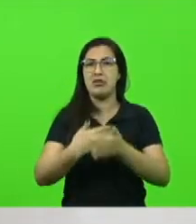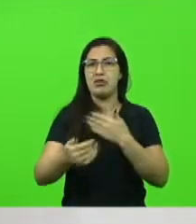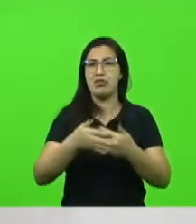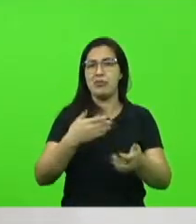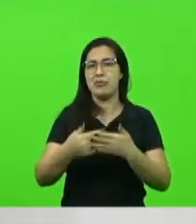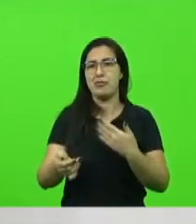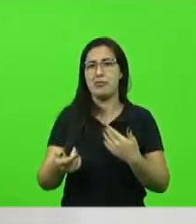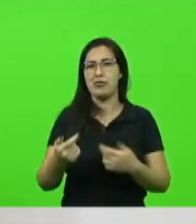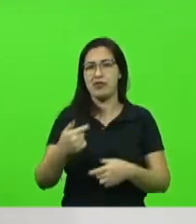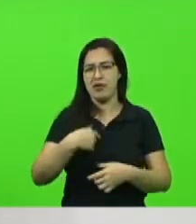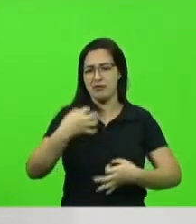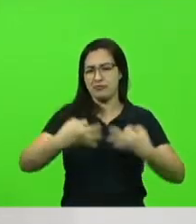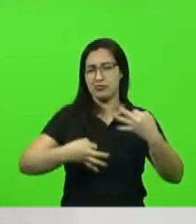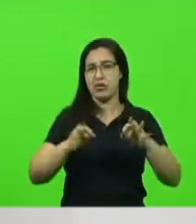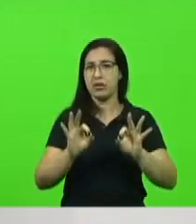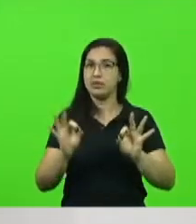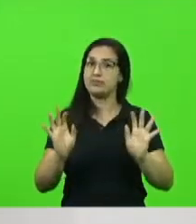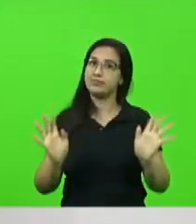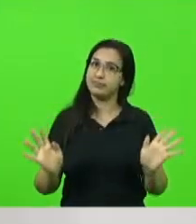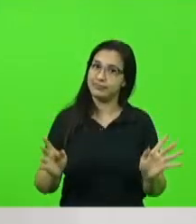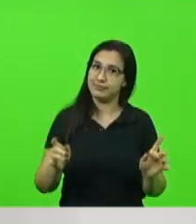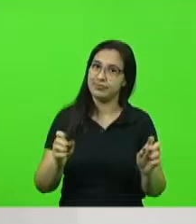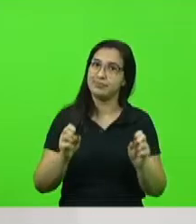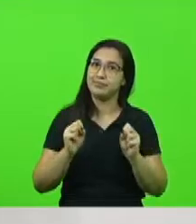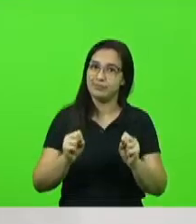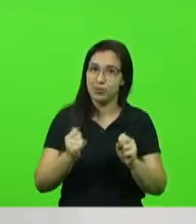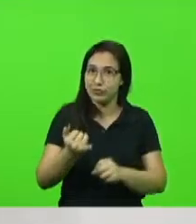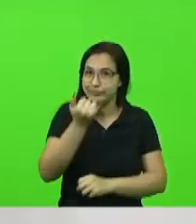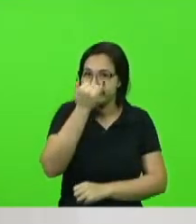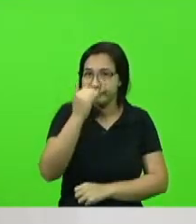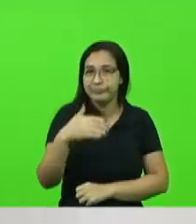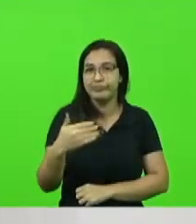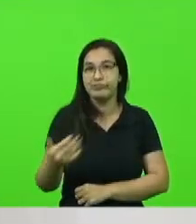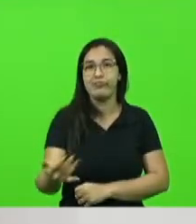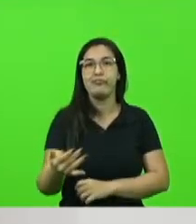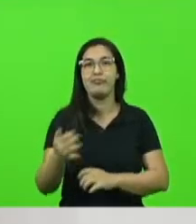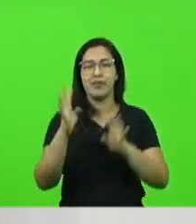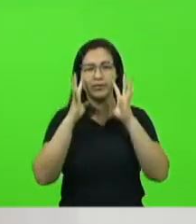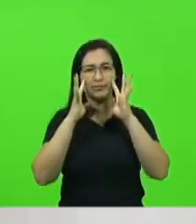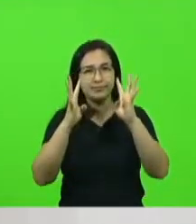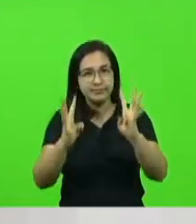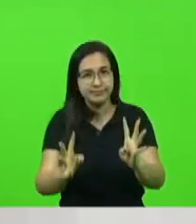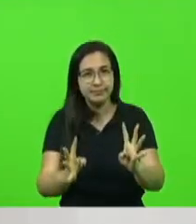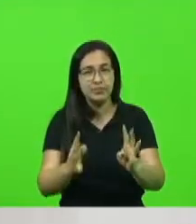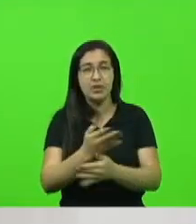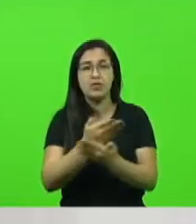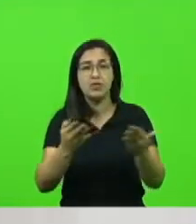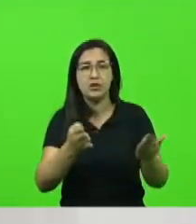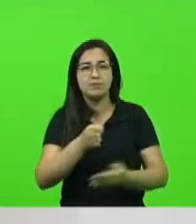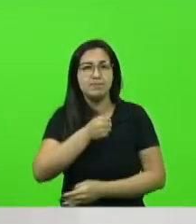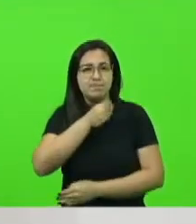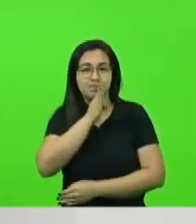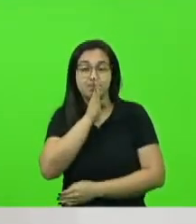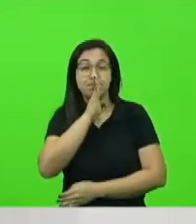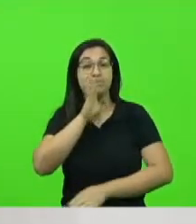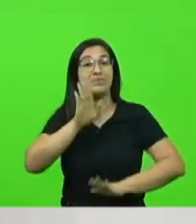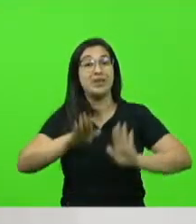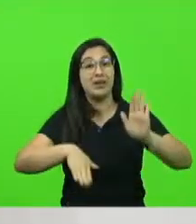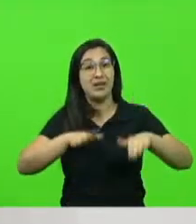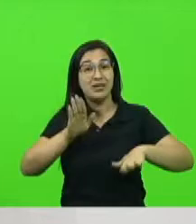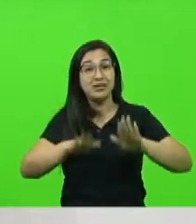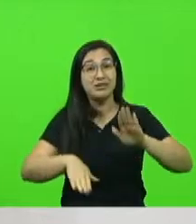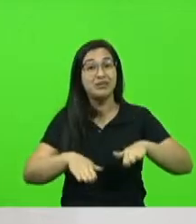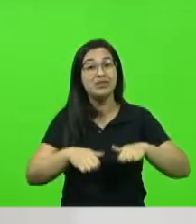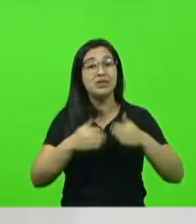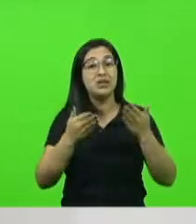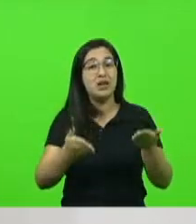Então, vamos prestar atenção, e quem está em silêncio, muitas vezes, não está tão